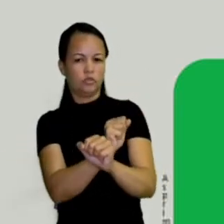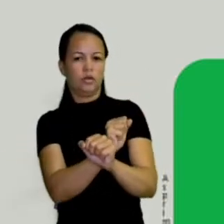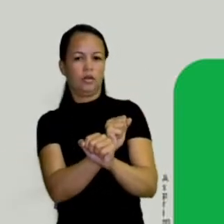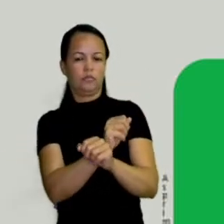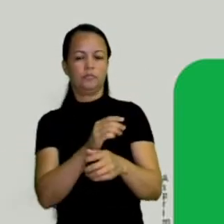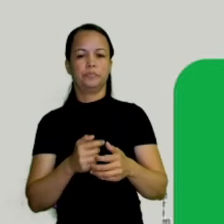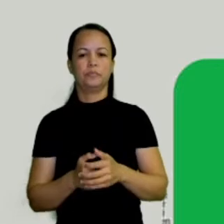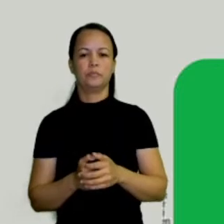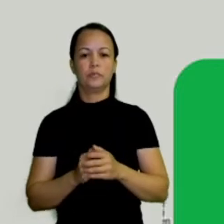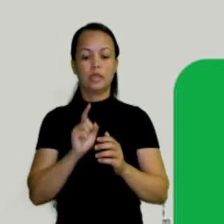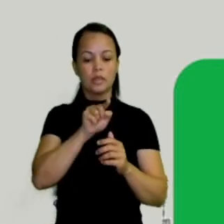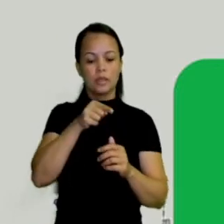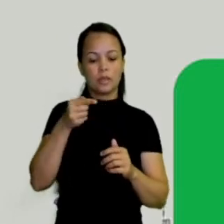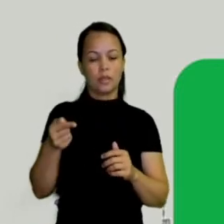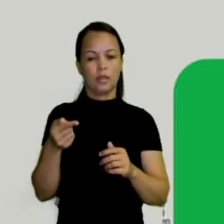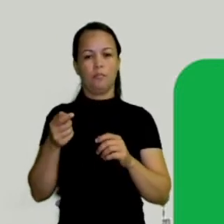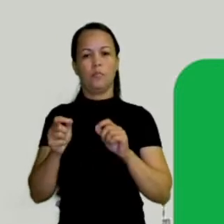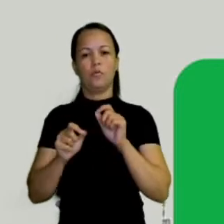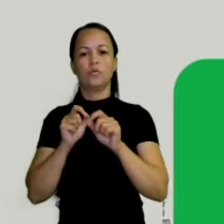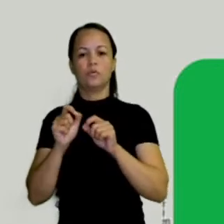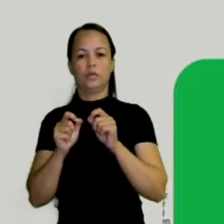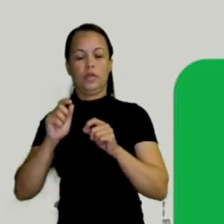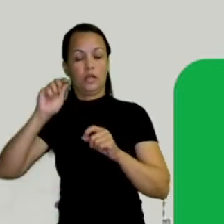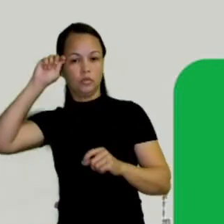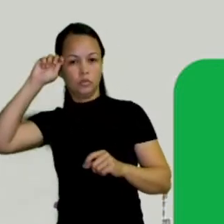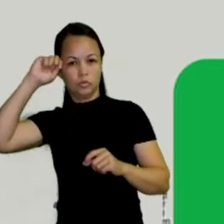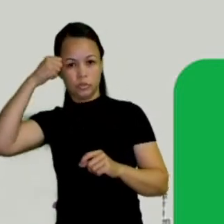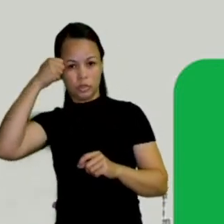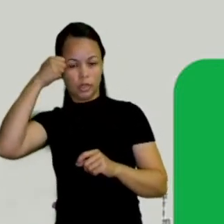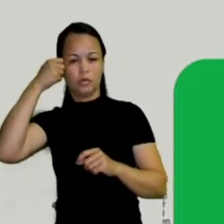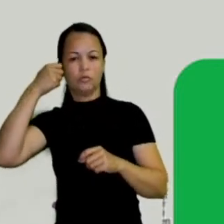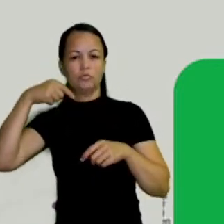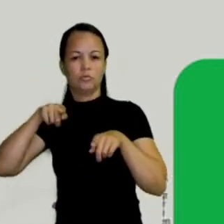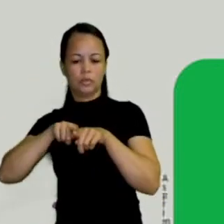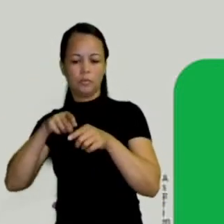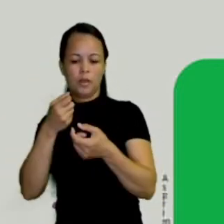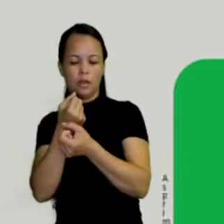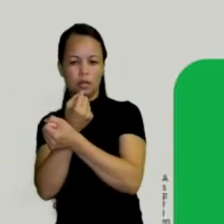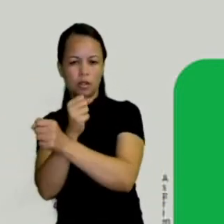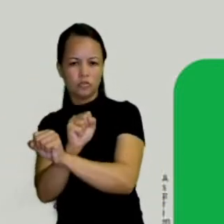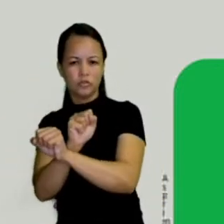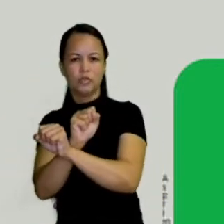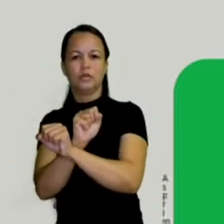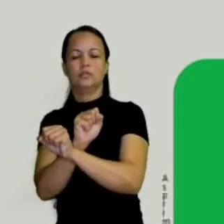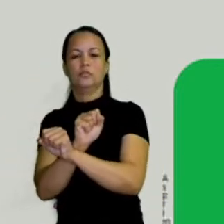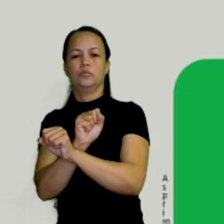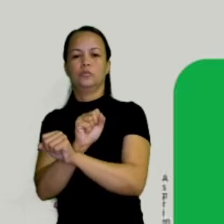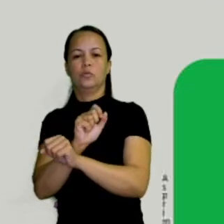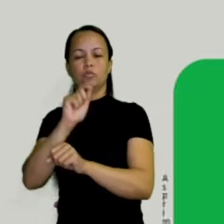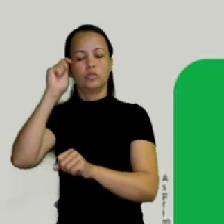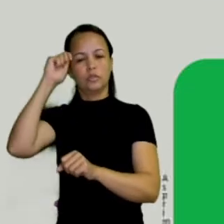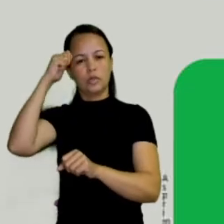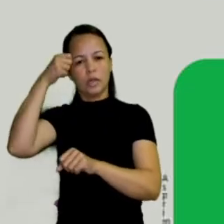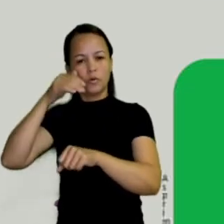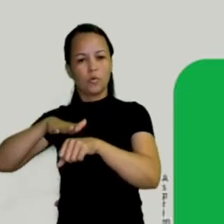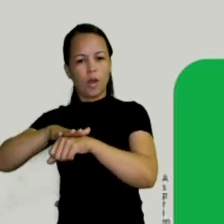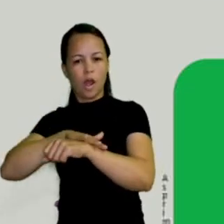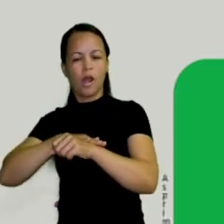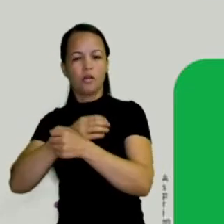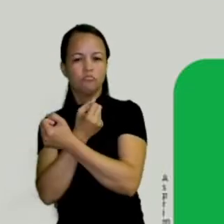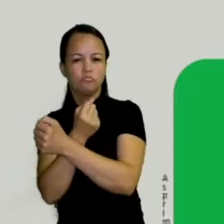vocês. Posteriormente, os negros e os africanos, que foram capturados